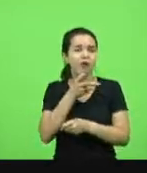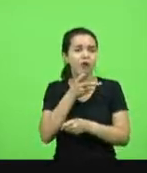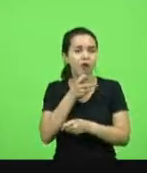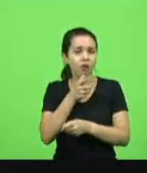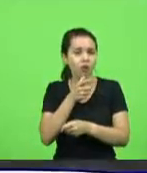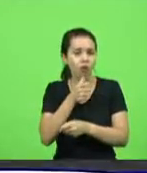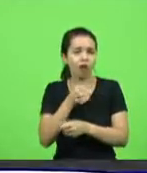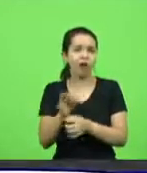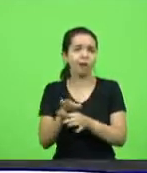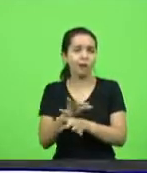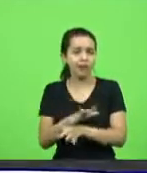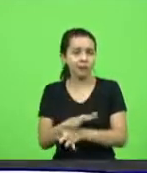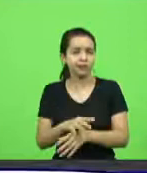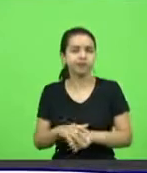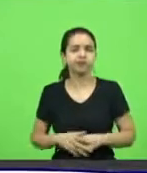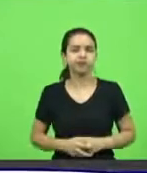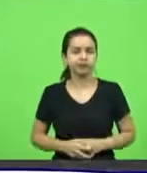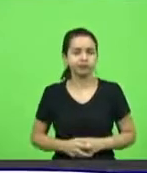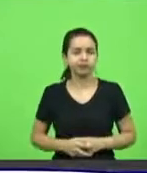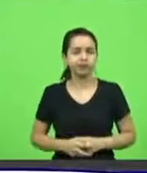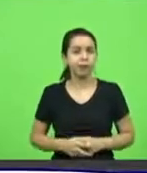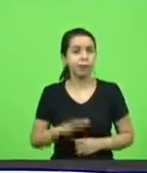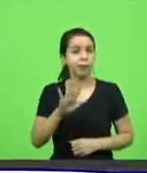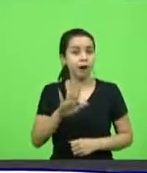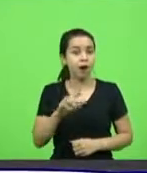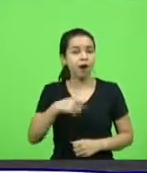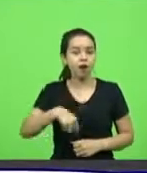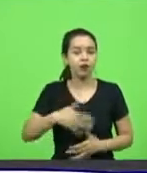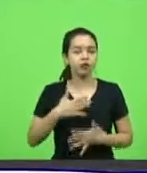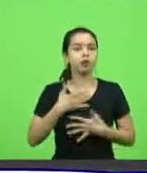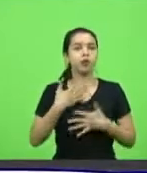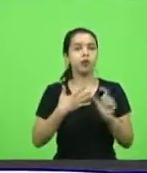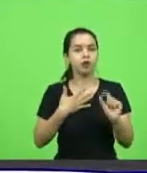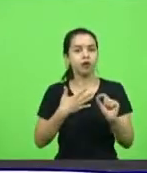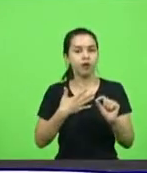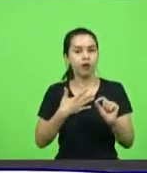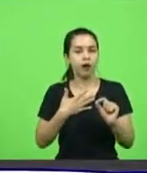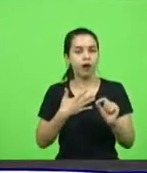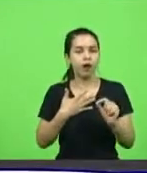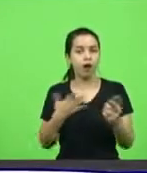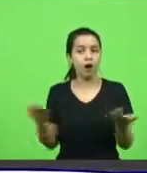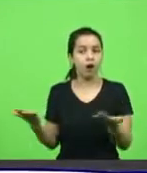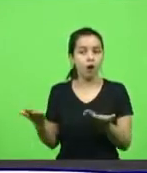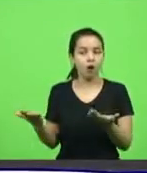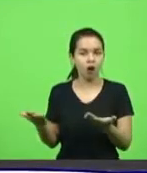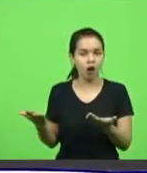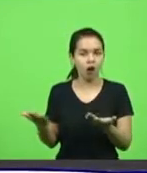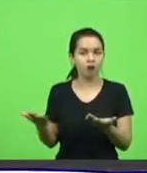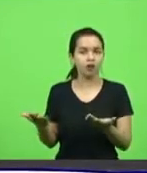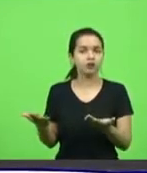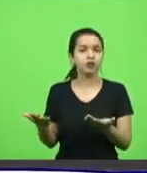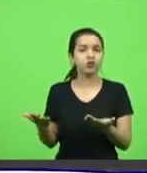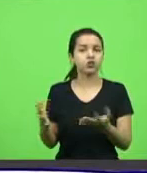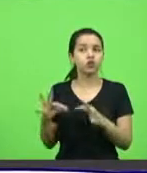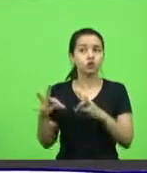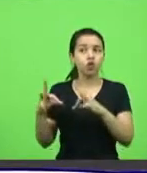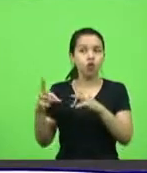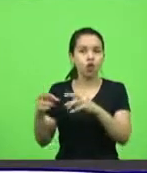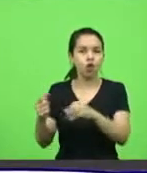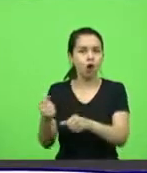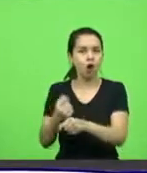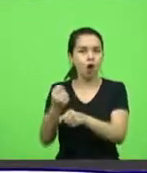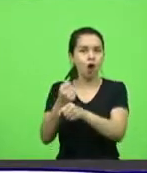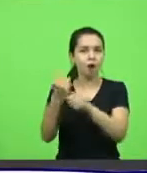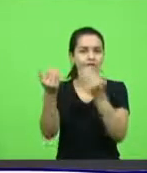que nesse momento a e os últimos anos todas as obras de avaliação são feitas pela secretaria